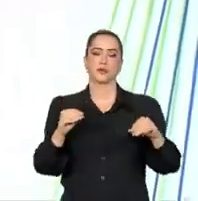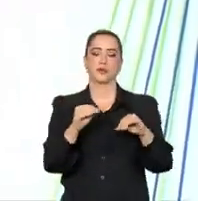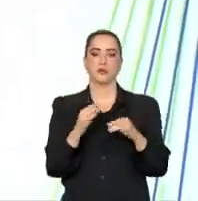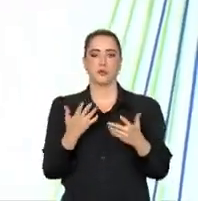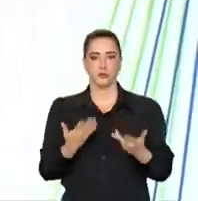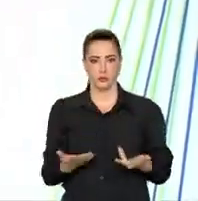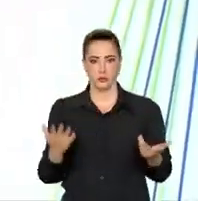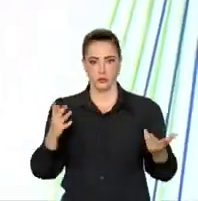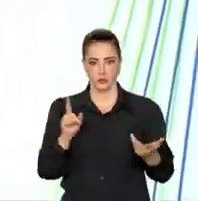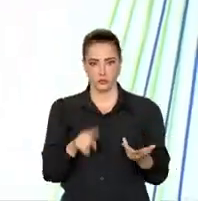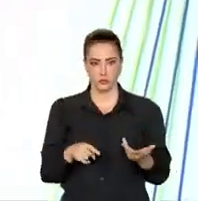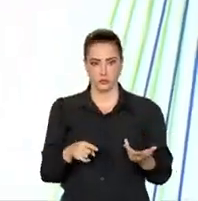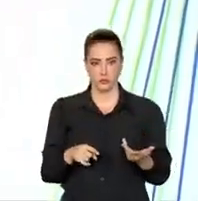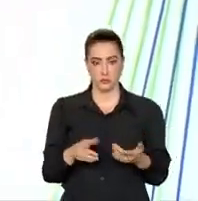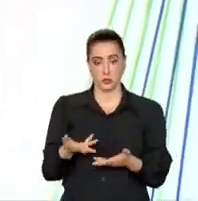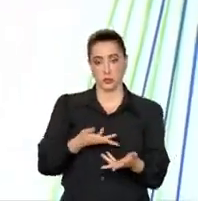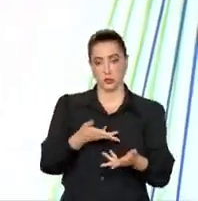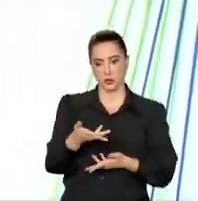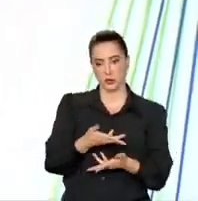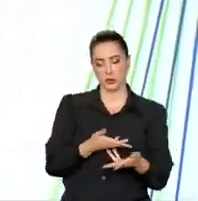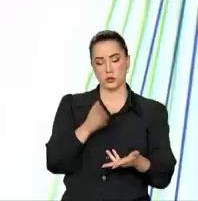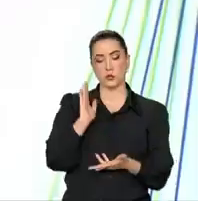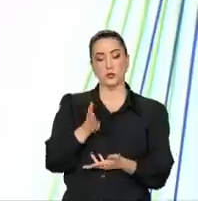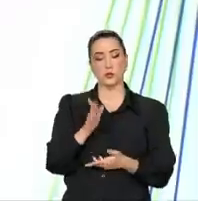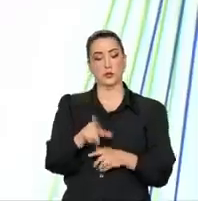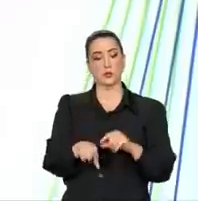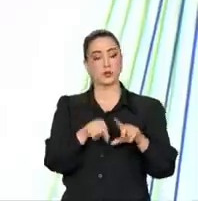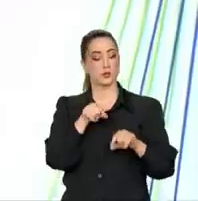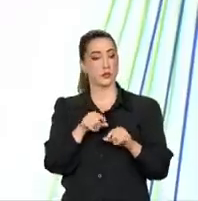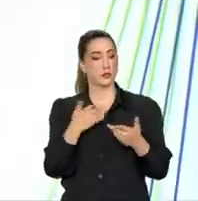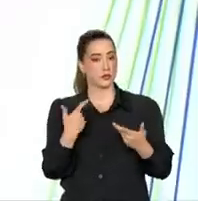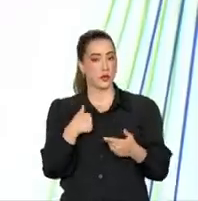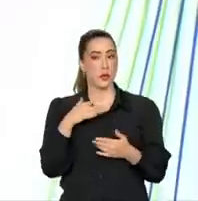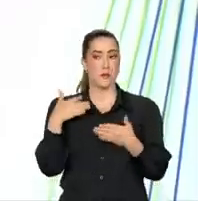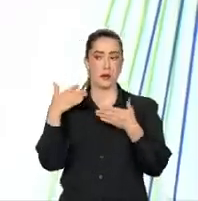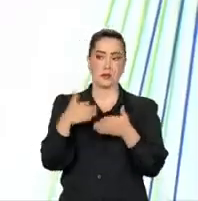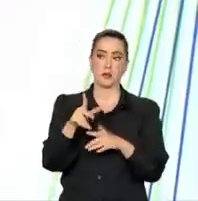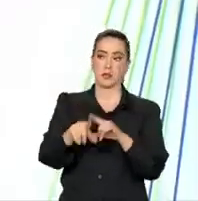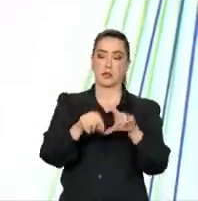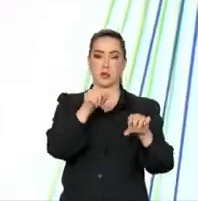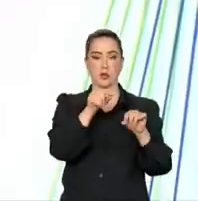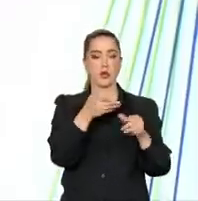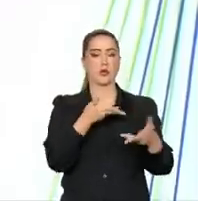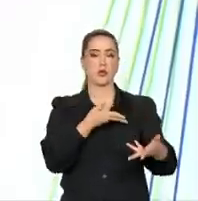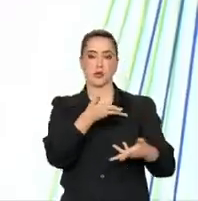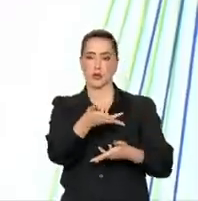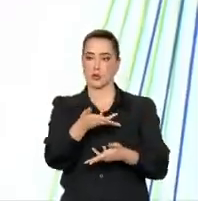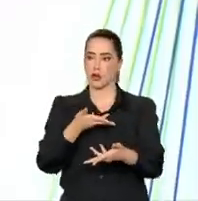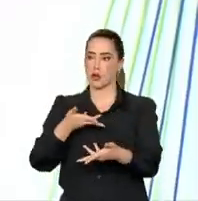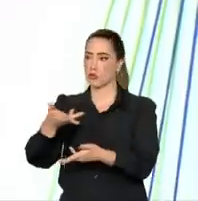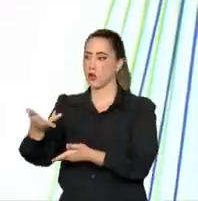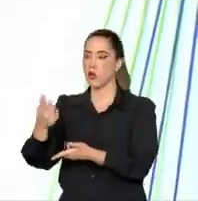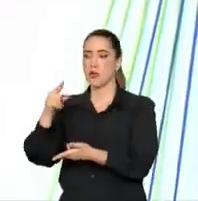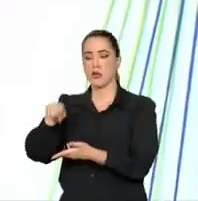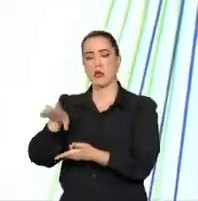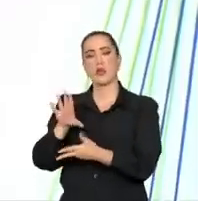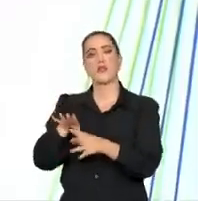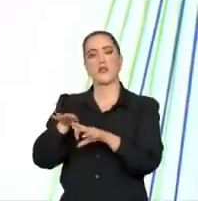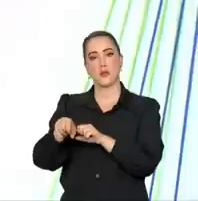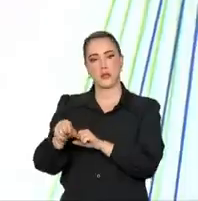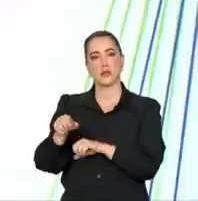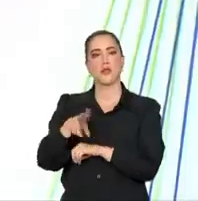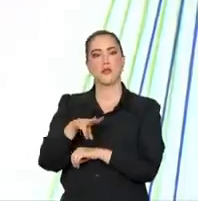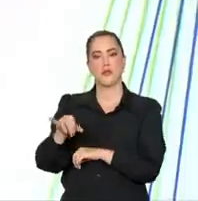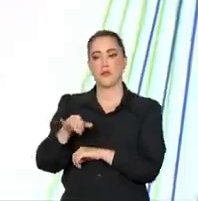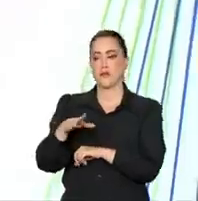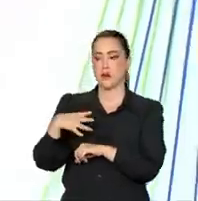território, os articuladores já foram nomeados, eu participei da nomeação desses articuladores, que estão passando por formação,